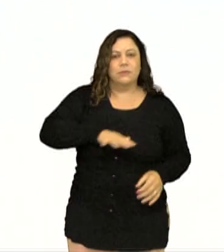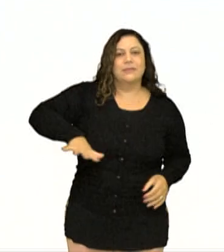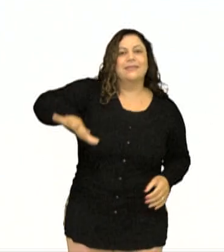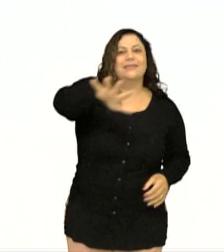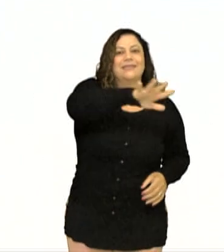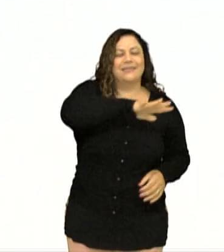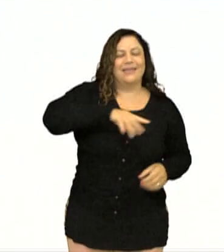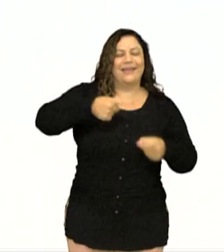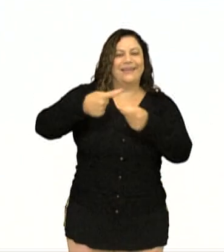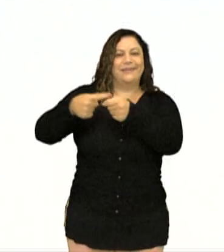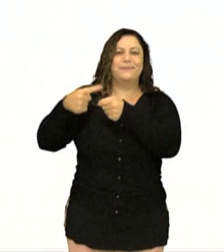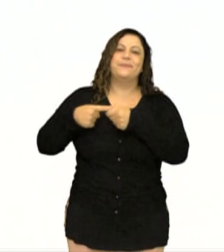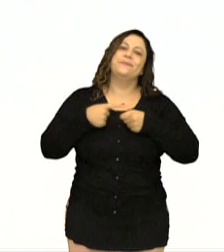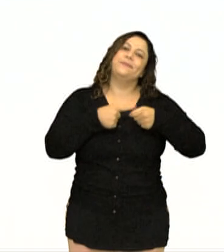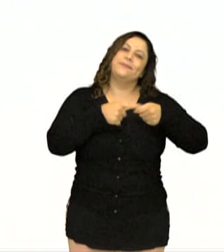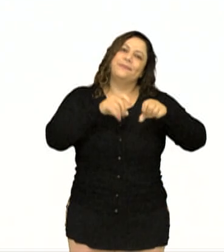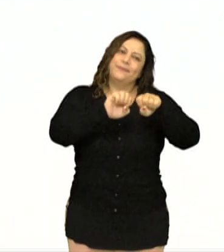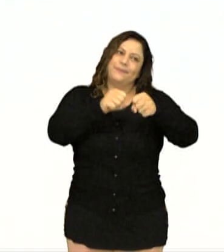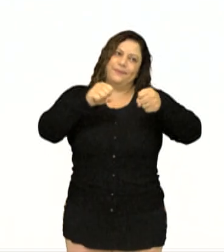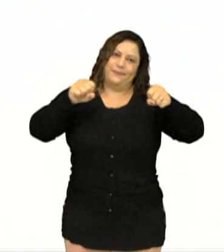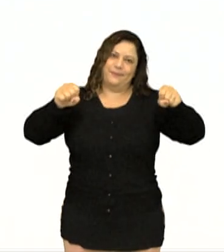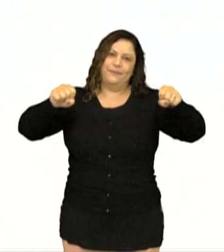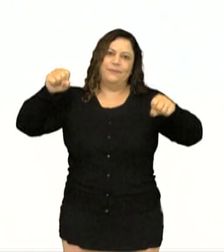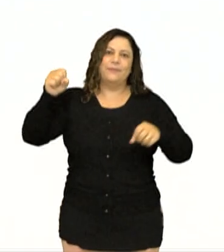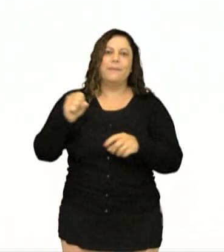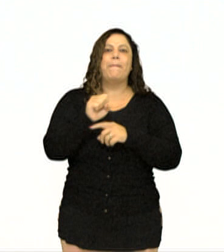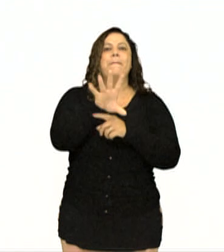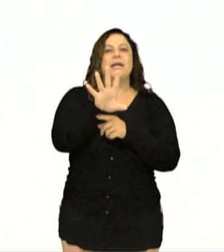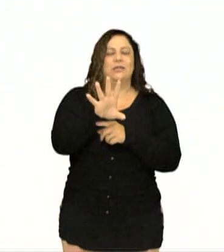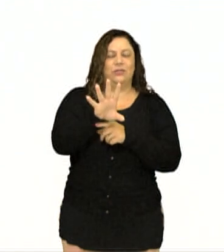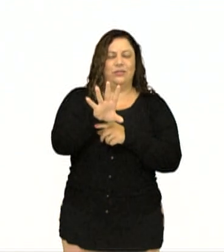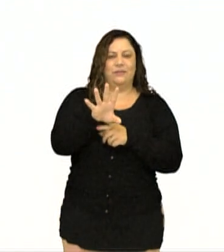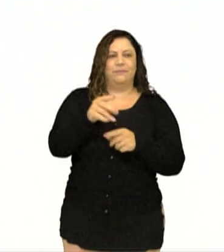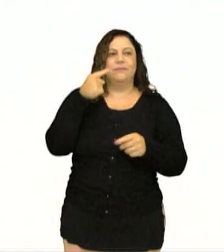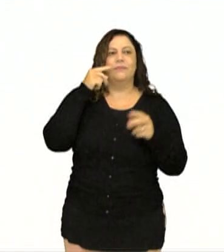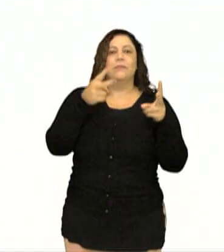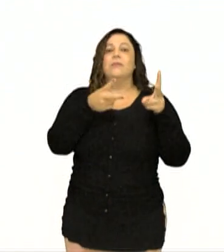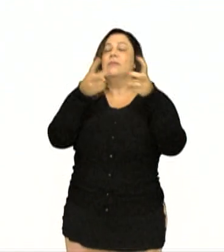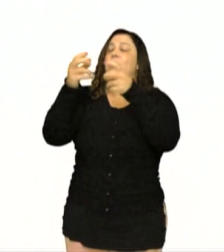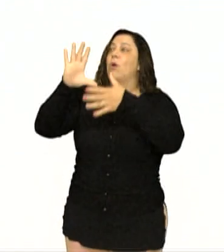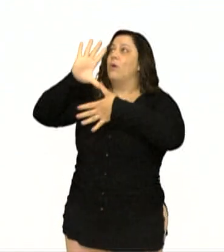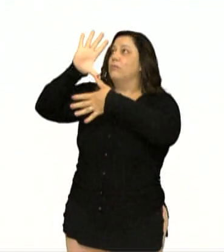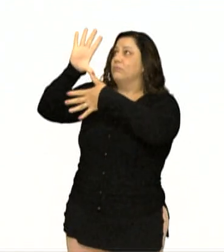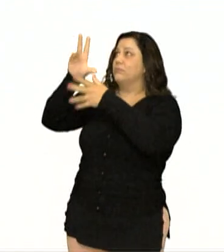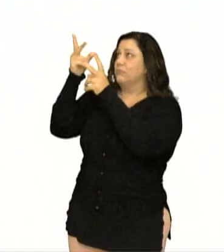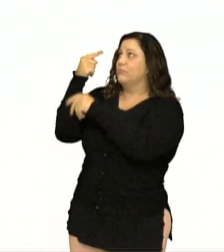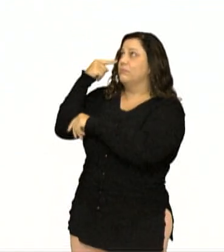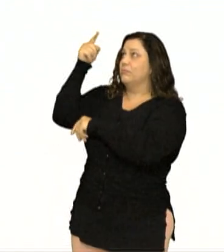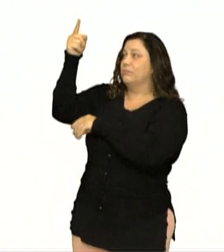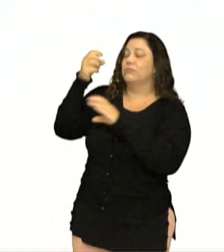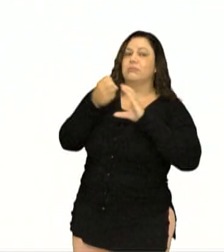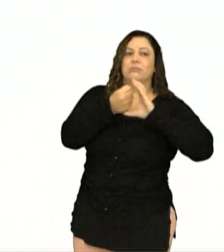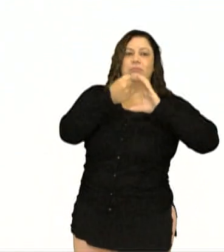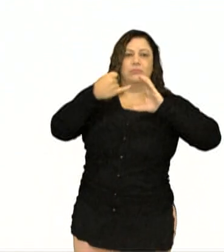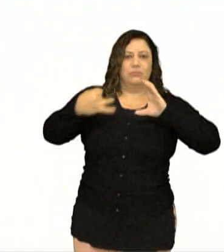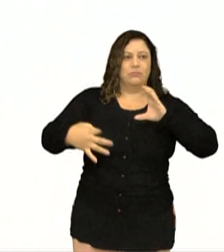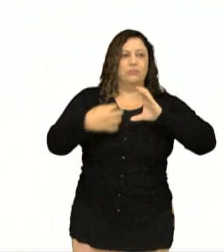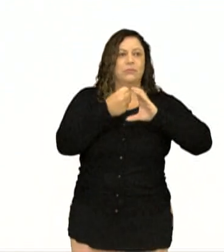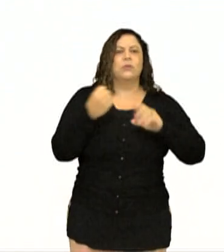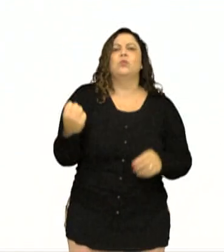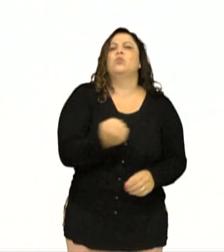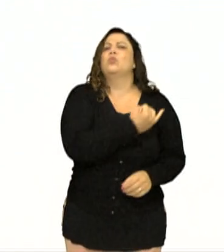que ampliam também essa mancha urbana. Então aqui um mapa mais próximo para a gente entender essa característica ali e